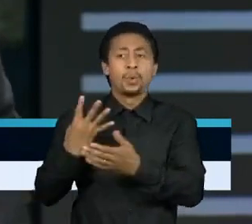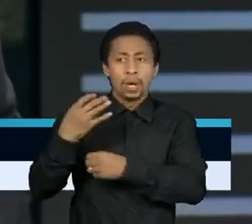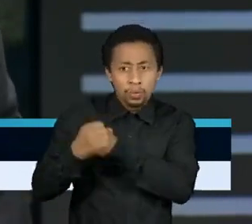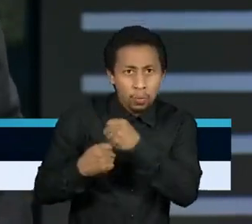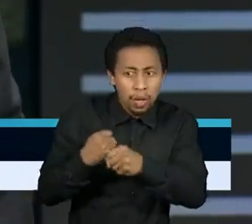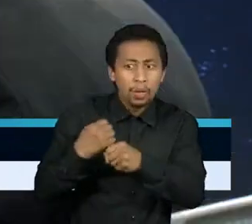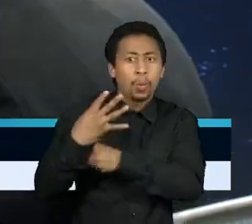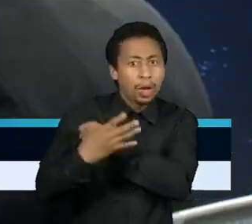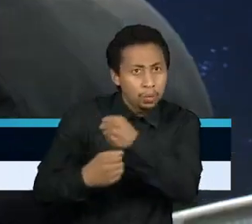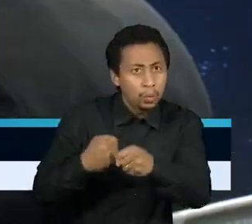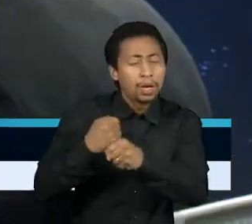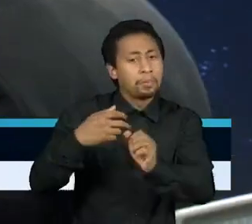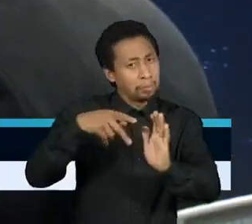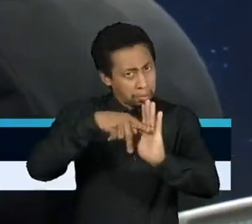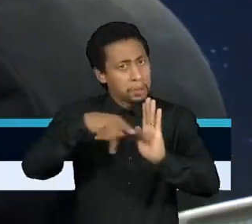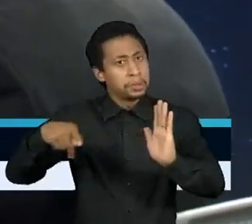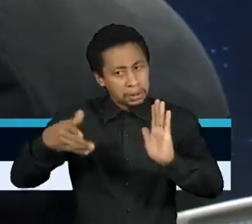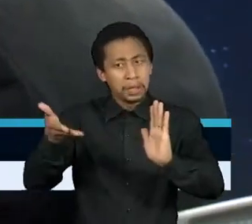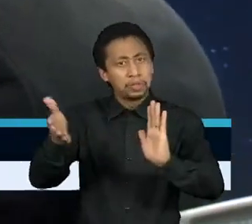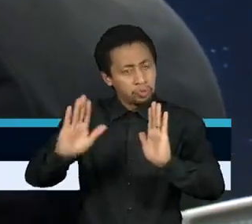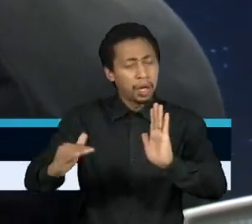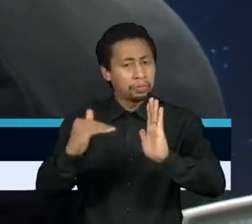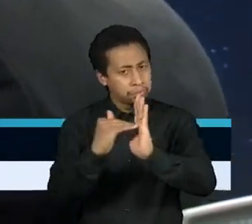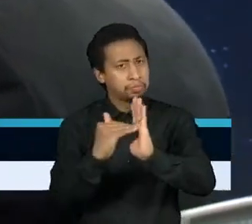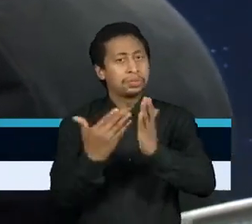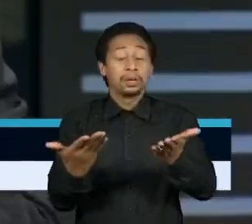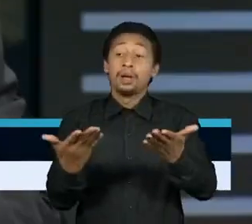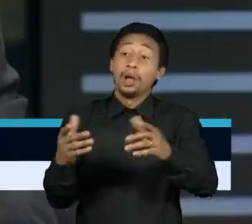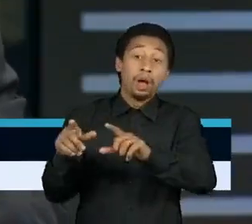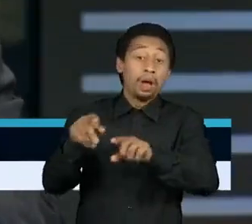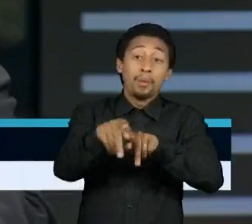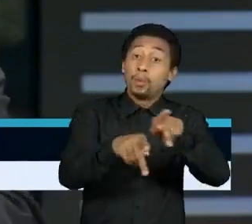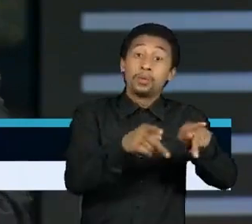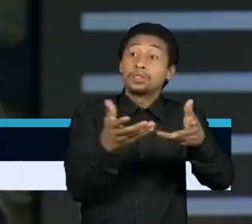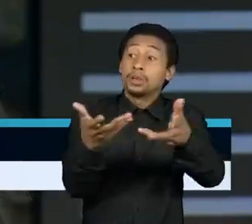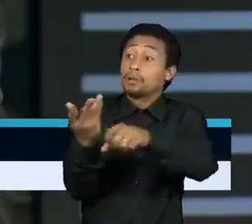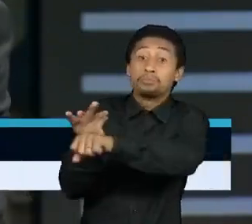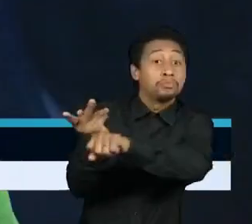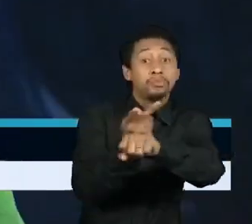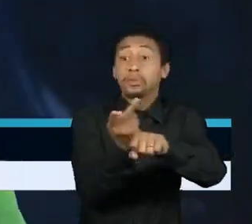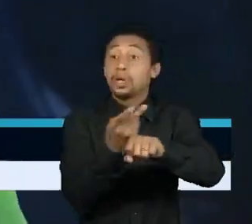de olho, que pode surpreender, porque as pessoas estão buscando alguma coisa nova. Vamos ver o que vai acontecer.